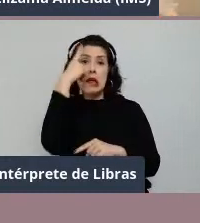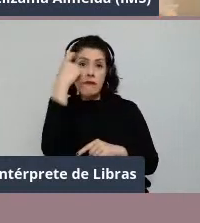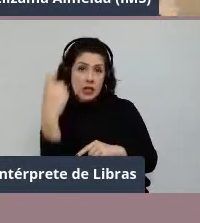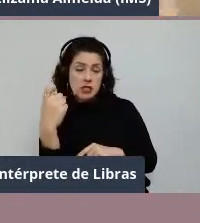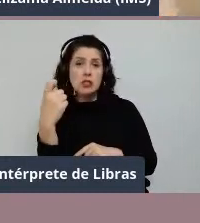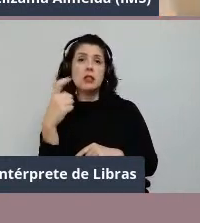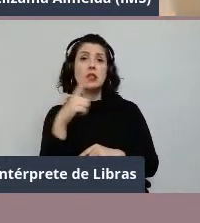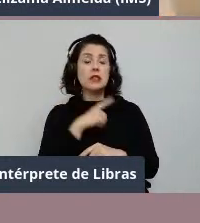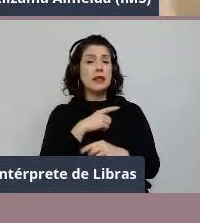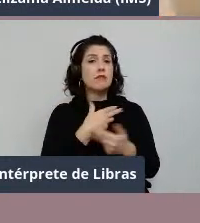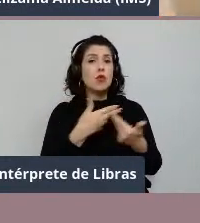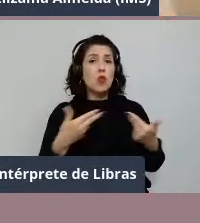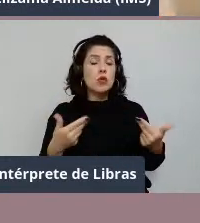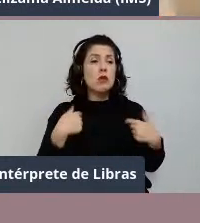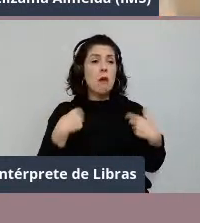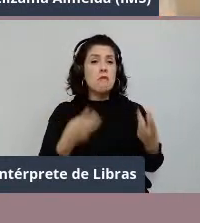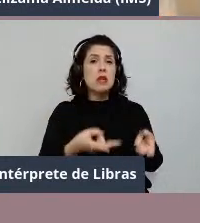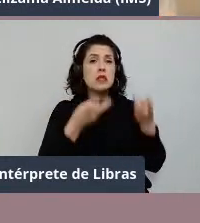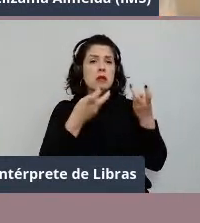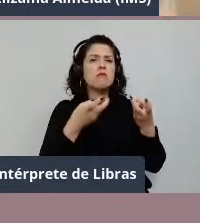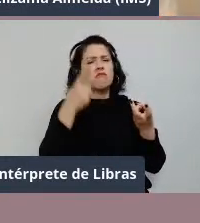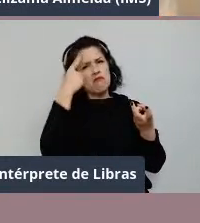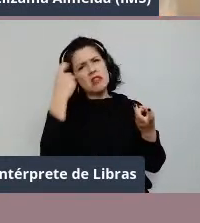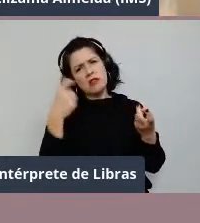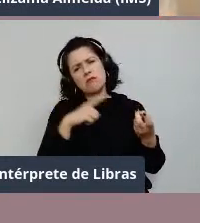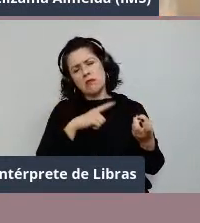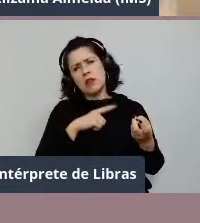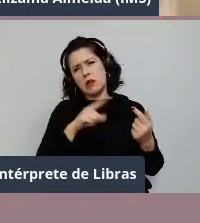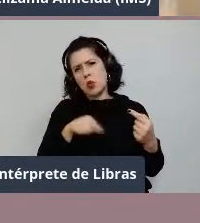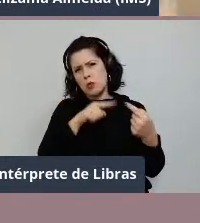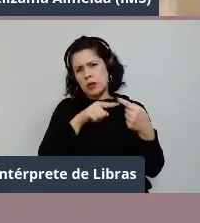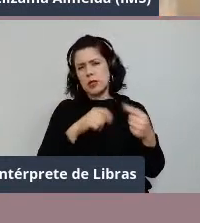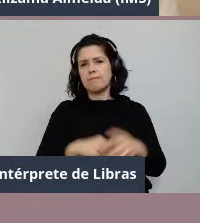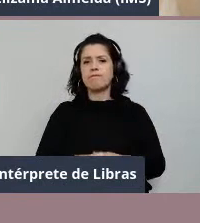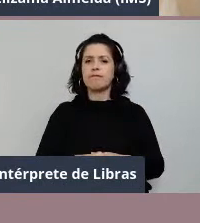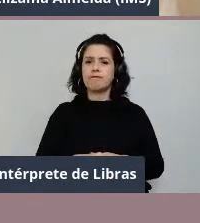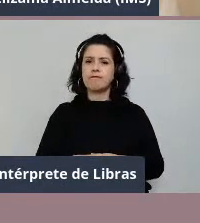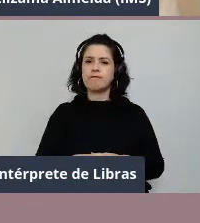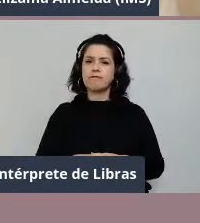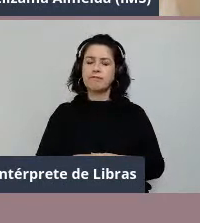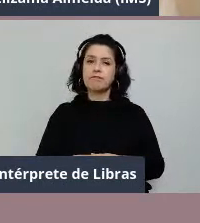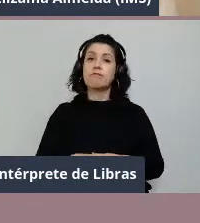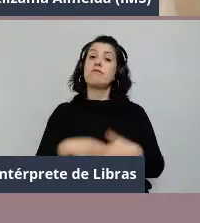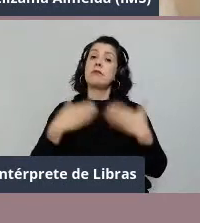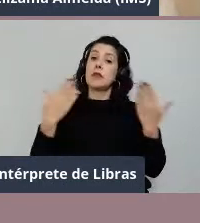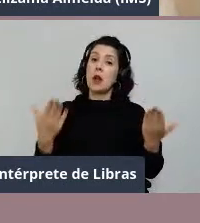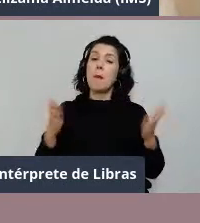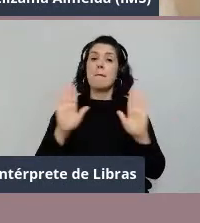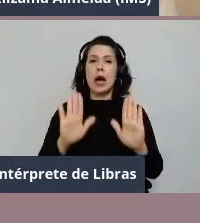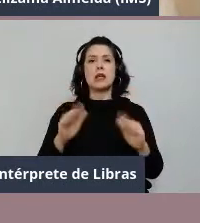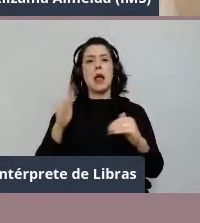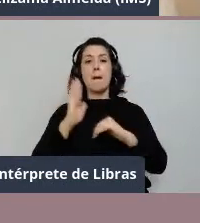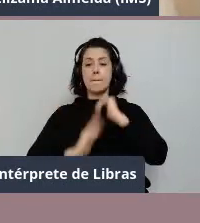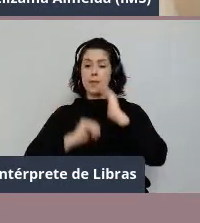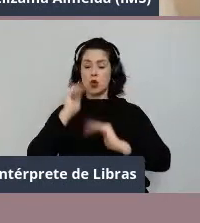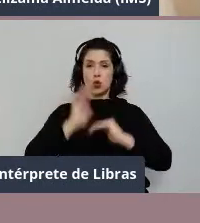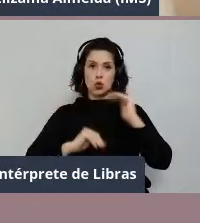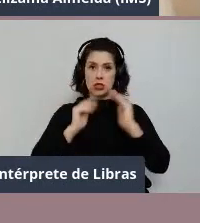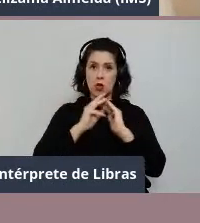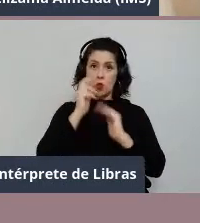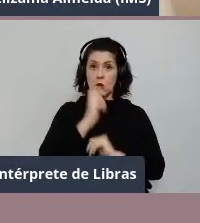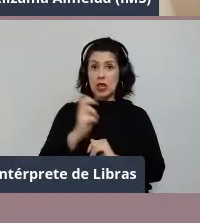algum traço de ficção, digamos assim, né? E é na produção intelectual, na série